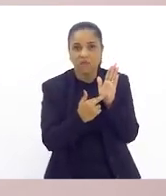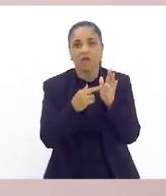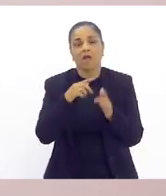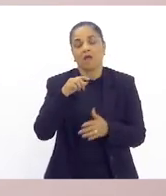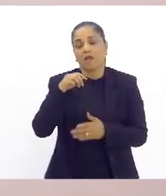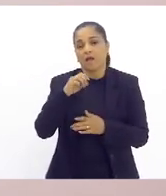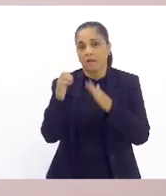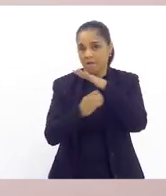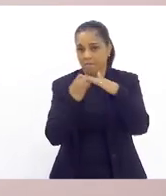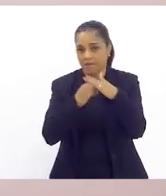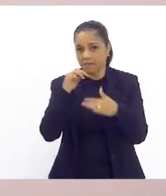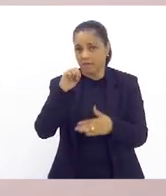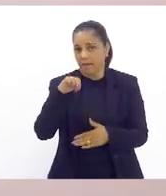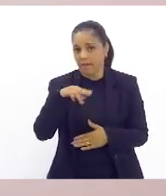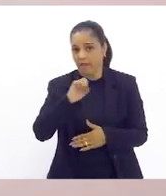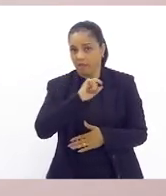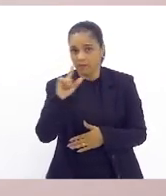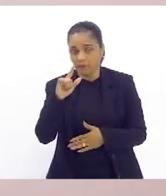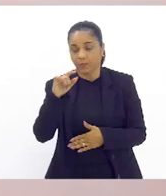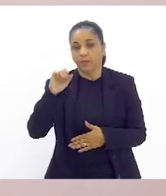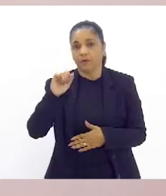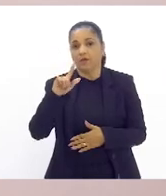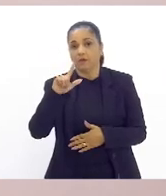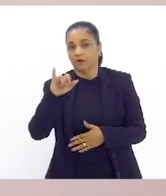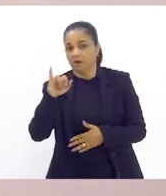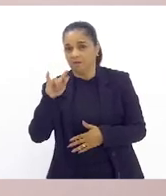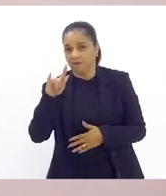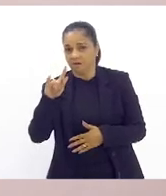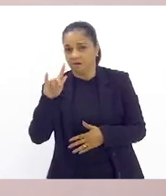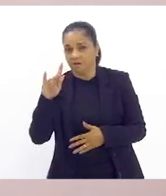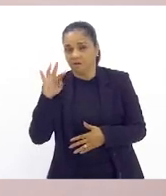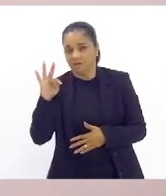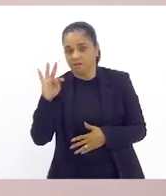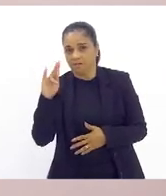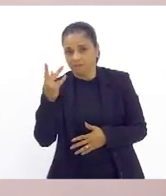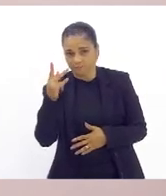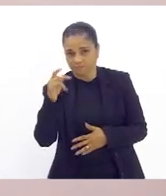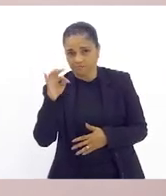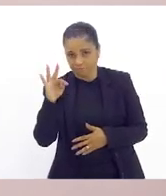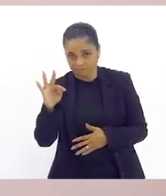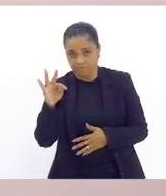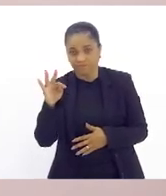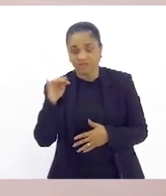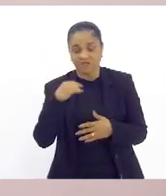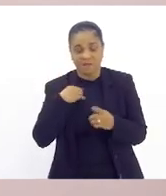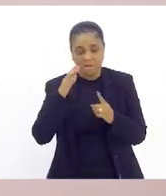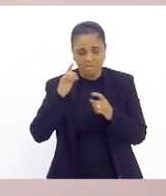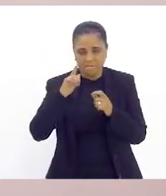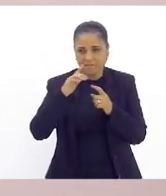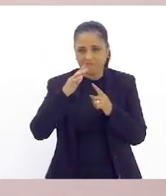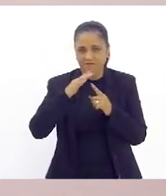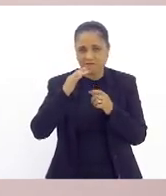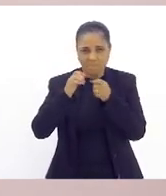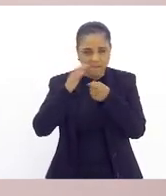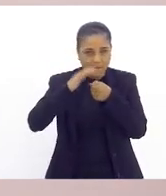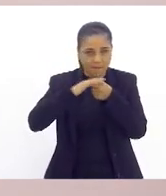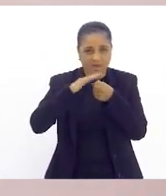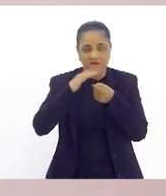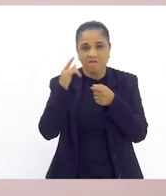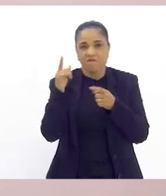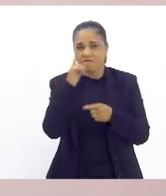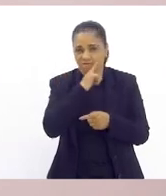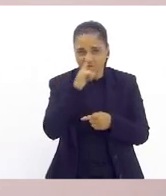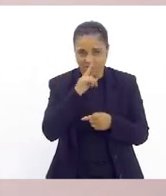lá que a gente segue a regulação do anel que falhando aqui eu diria que a Bíblia a Bíblia